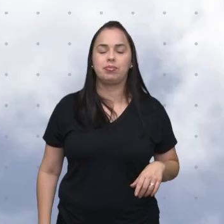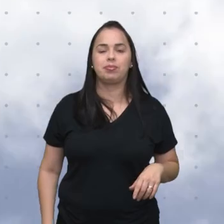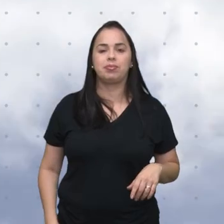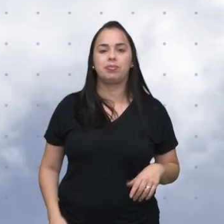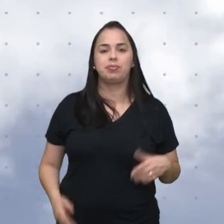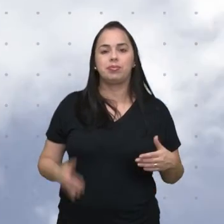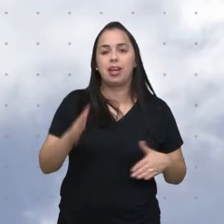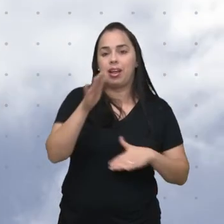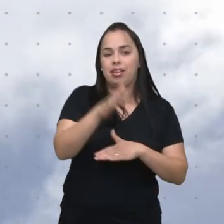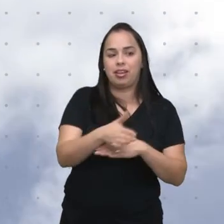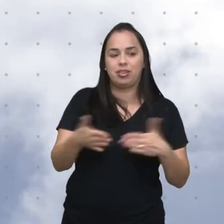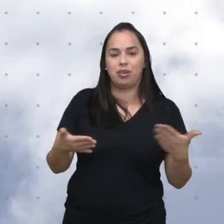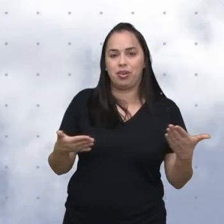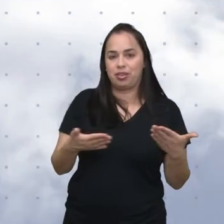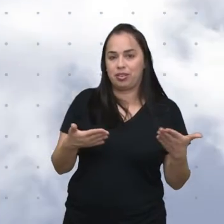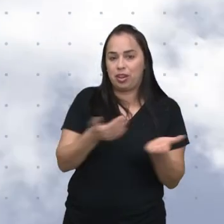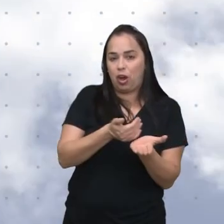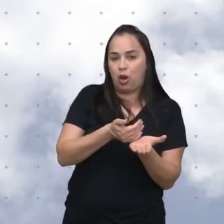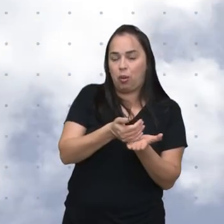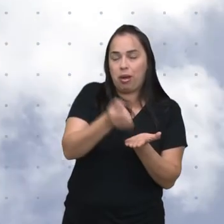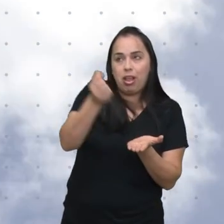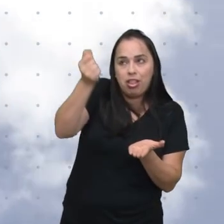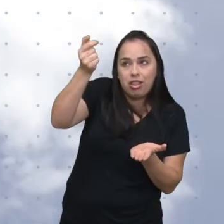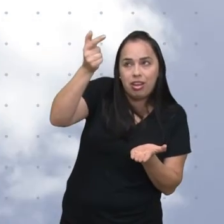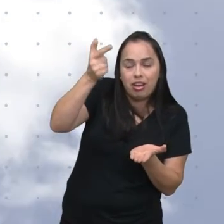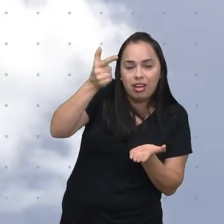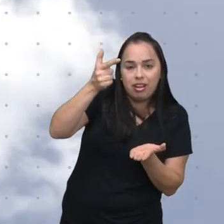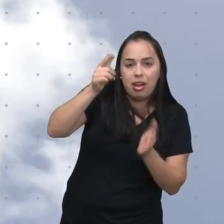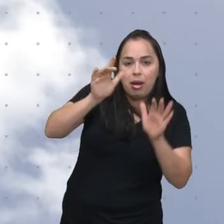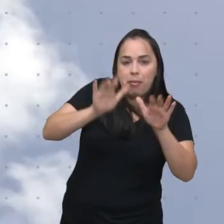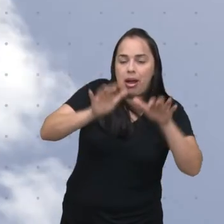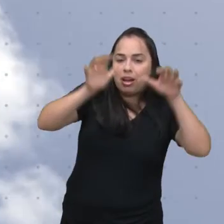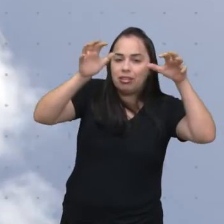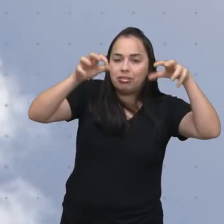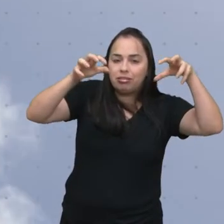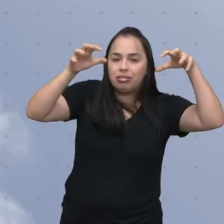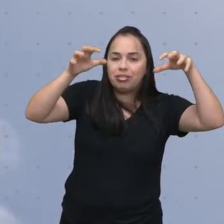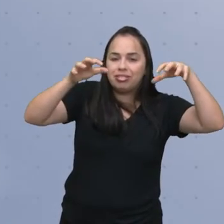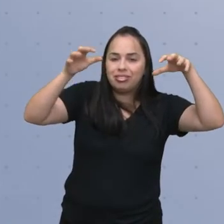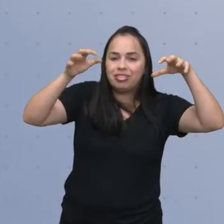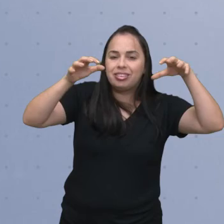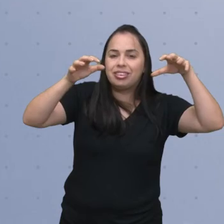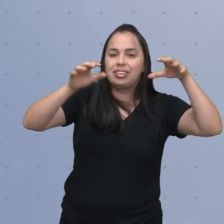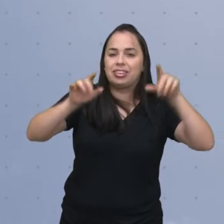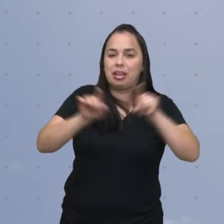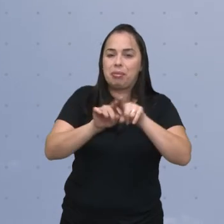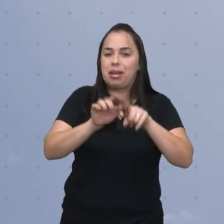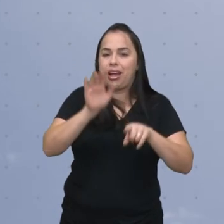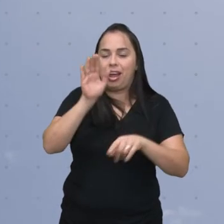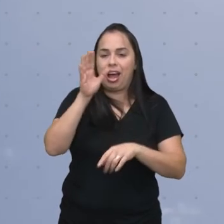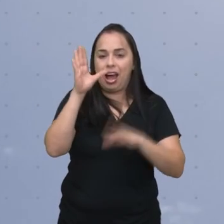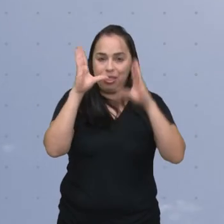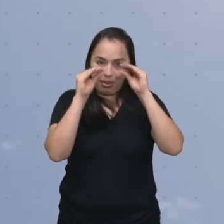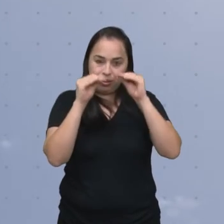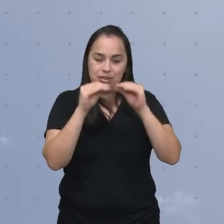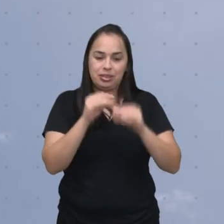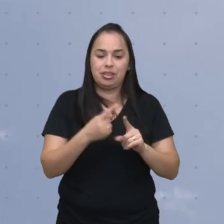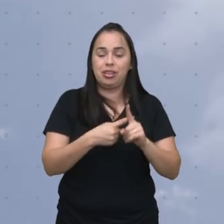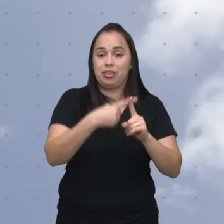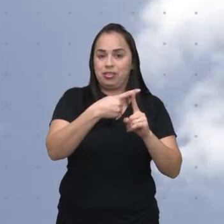à tarde desta quarta-feira começa com sol mas deve ter chuva leve no fim da tarde e à noite